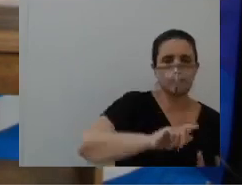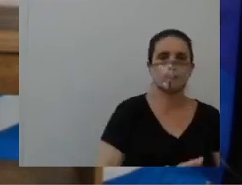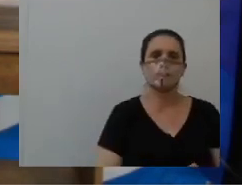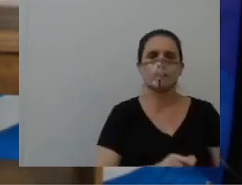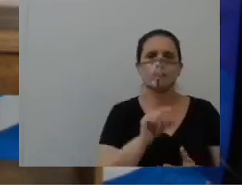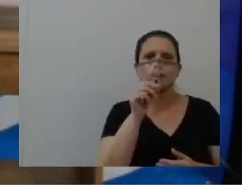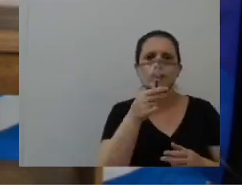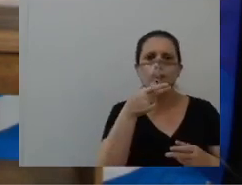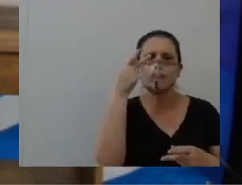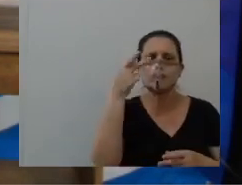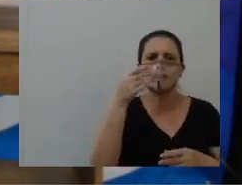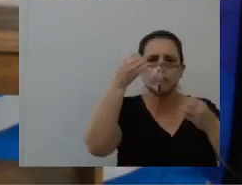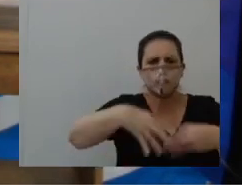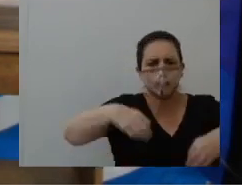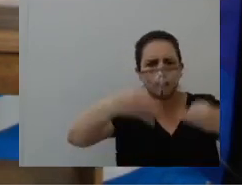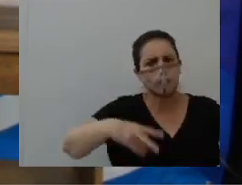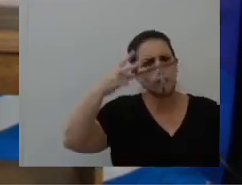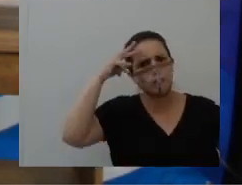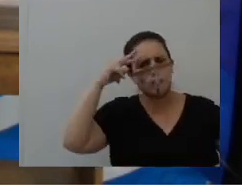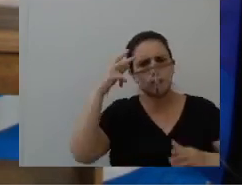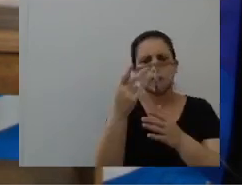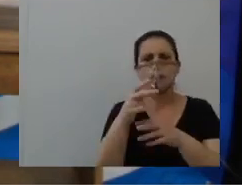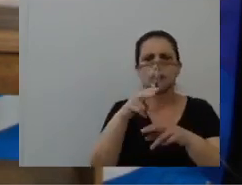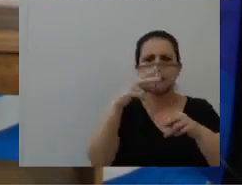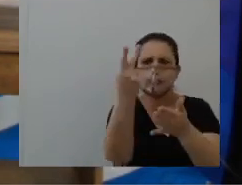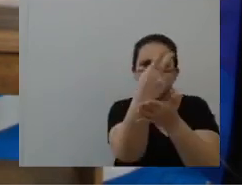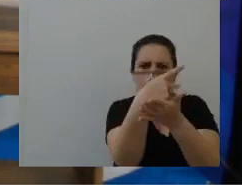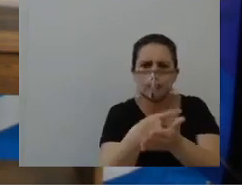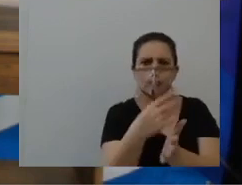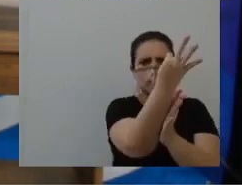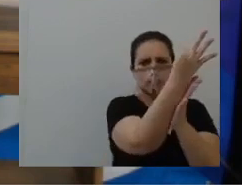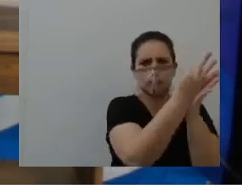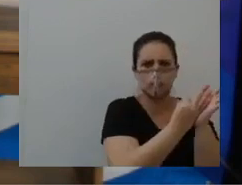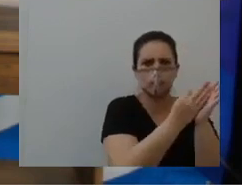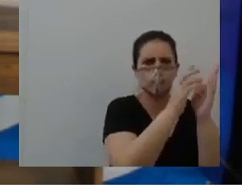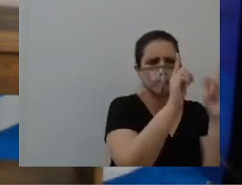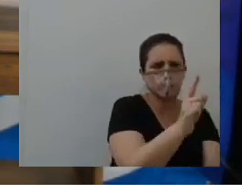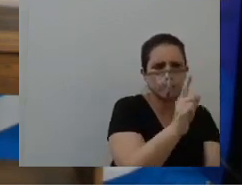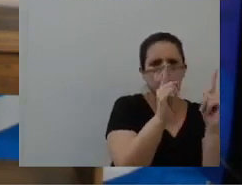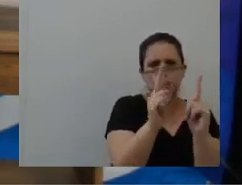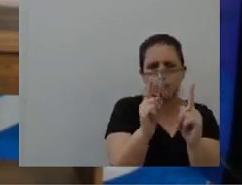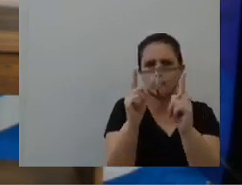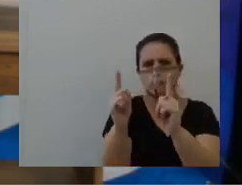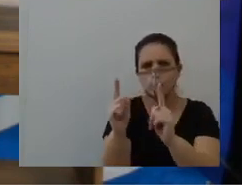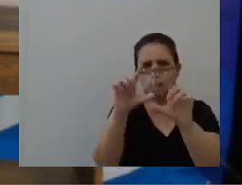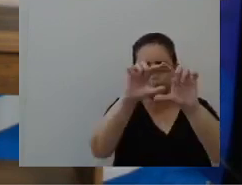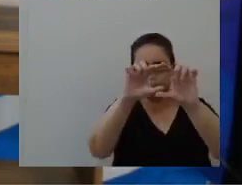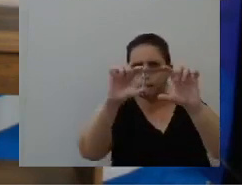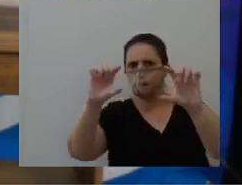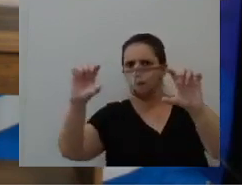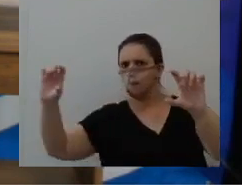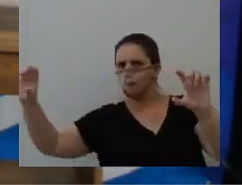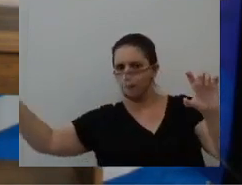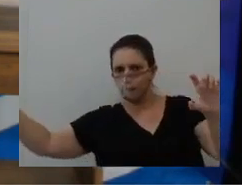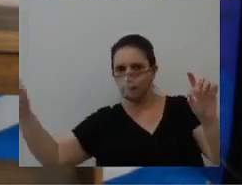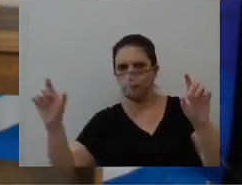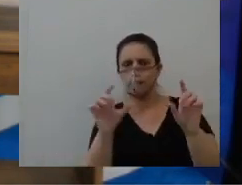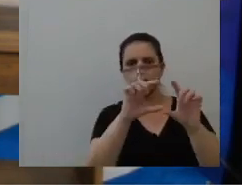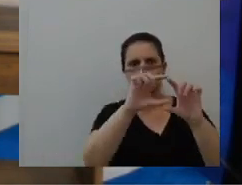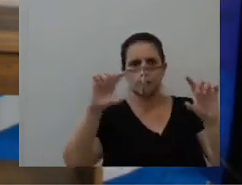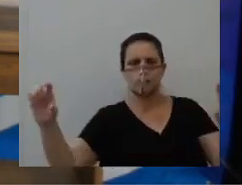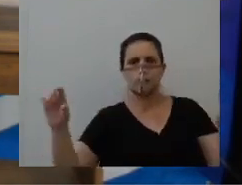de narrar histórias por meio de desenhos e textos, dispostos em sequência normalmente na horizontal. Né? São as tirinhas,